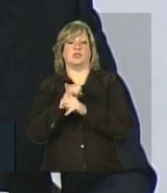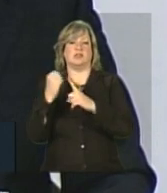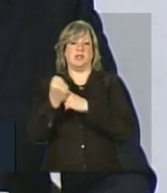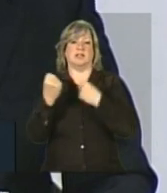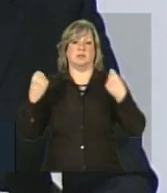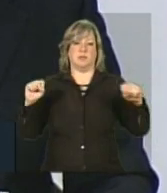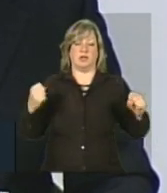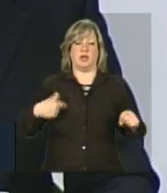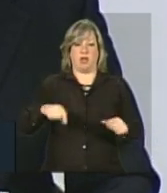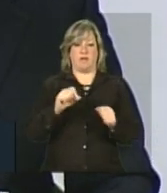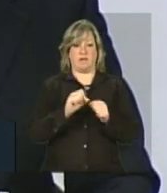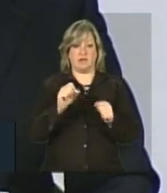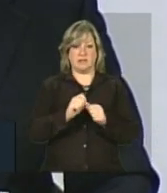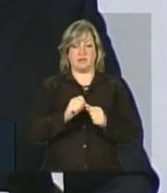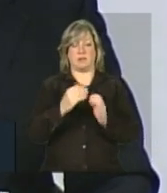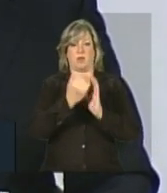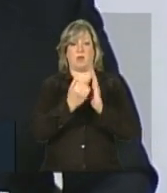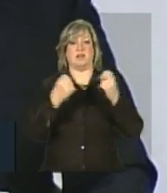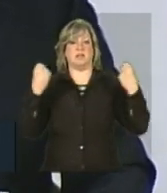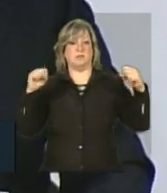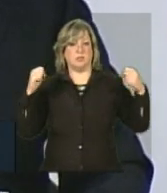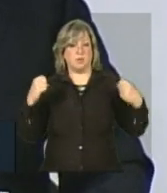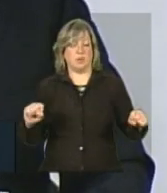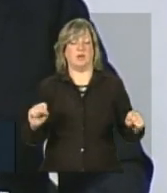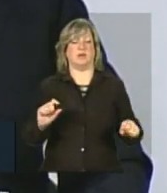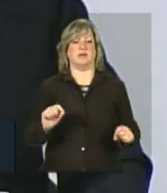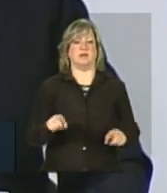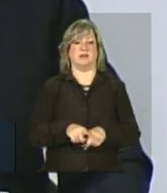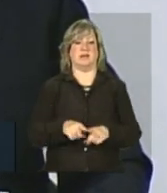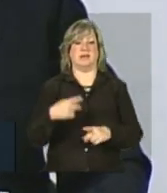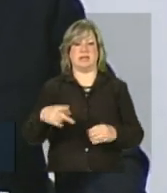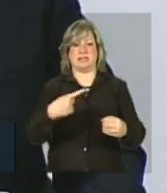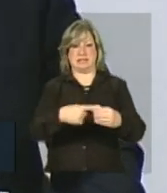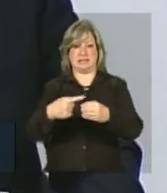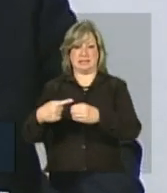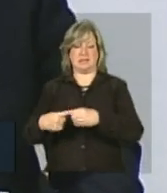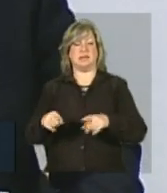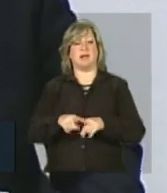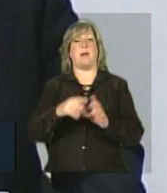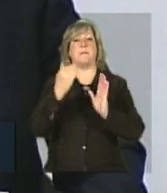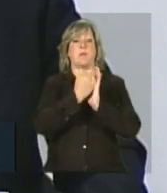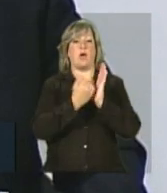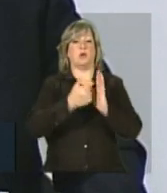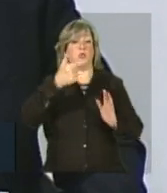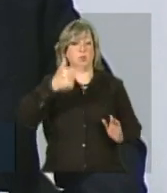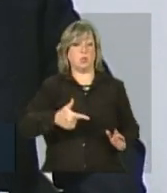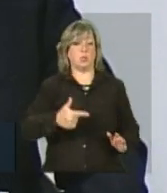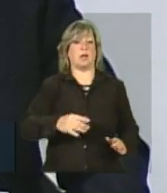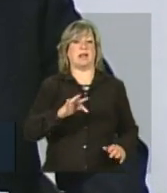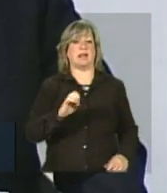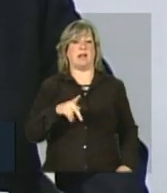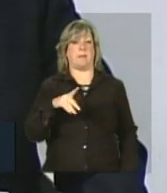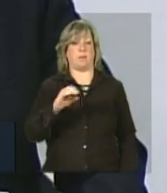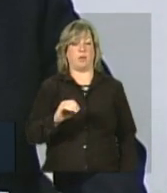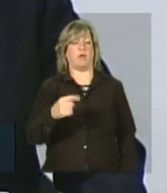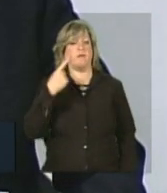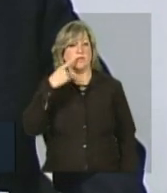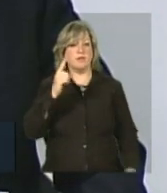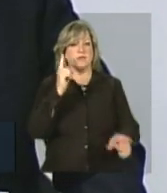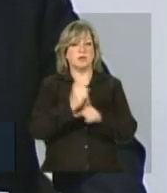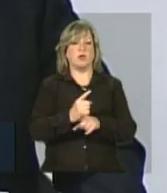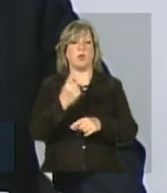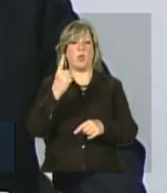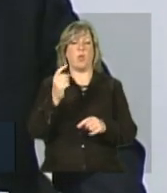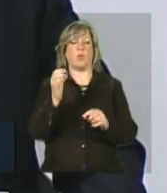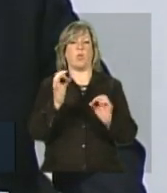Criamos o programa Esporte e Lazer da Cidade, criamos o programa Segundo Tempo e identificamos um programa muito bem estruturado no período do